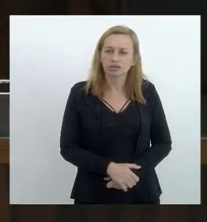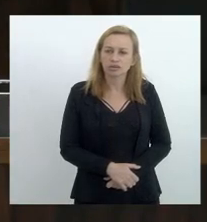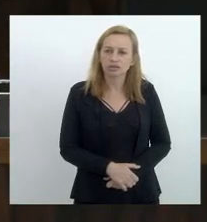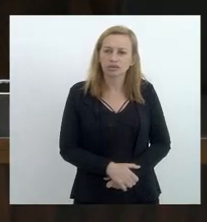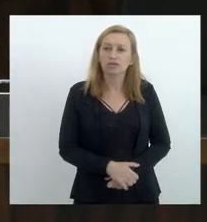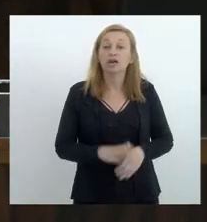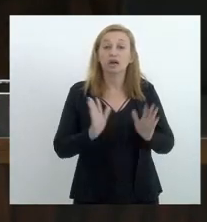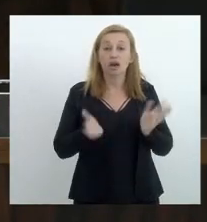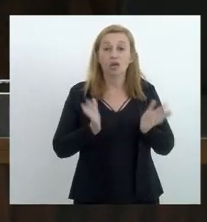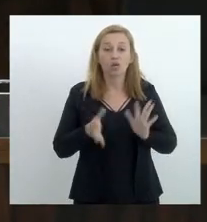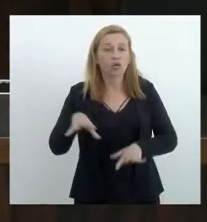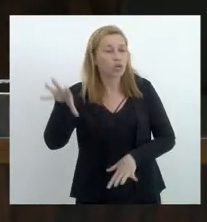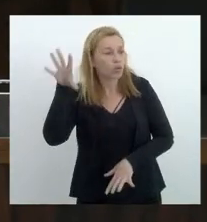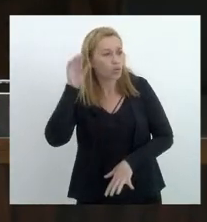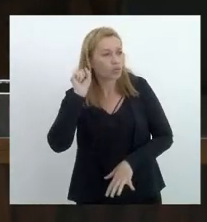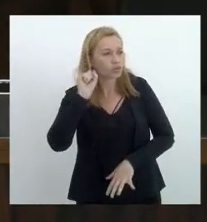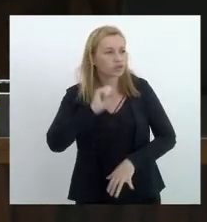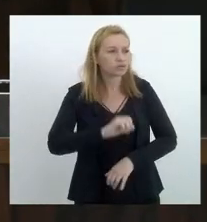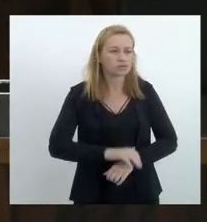agora ouvir